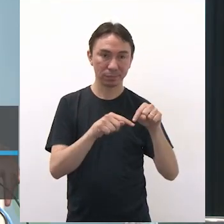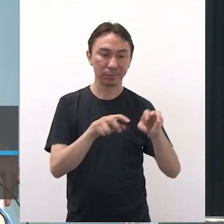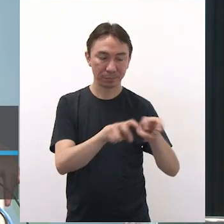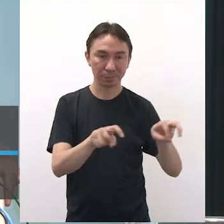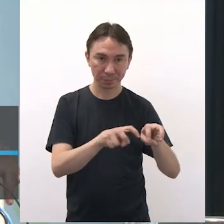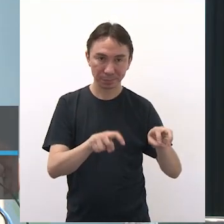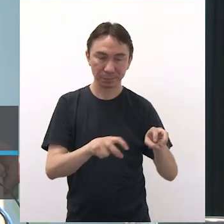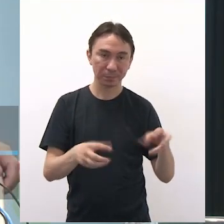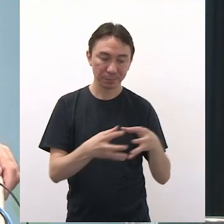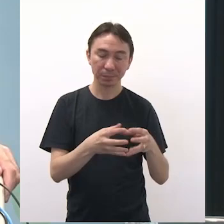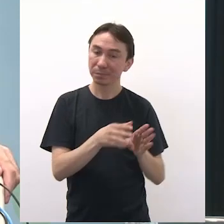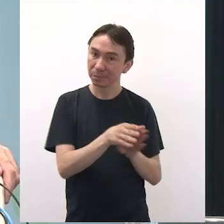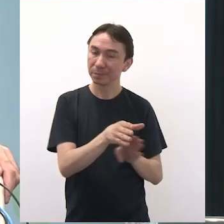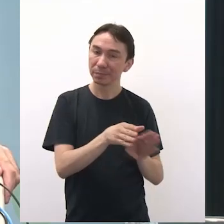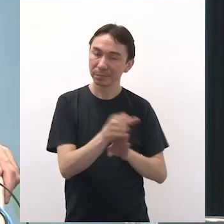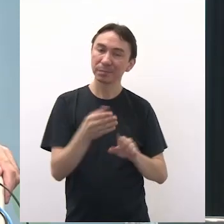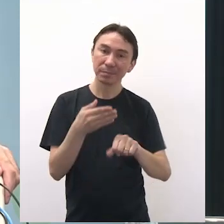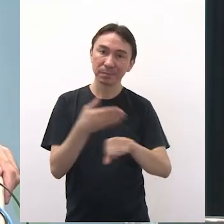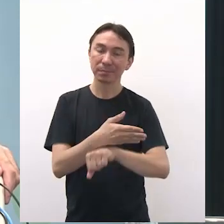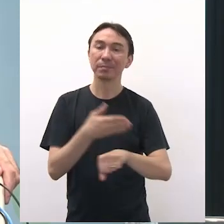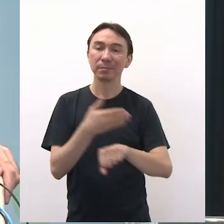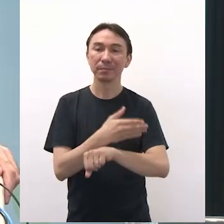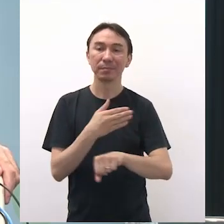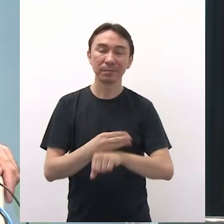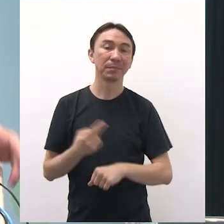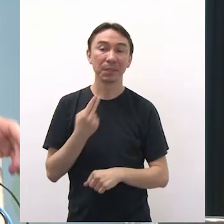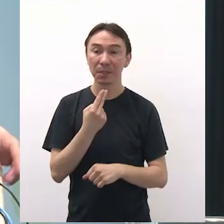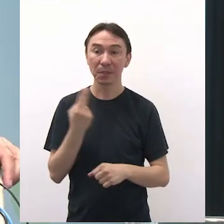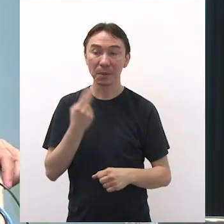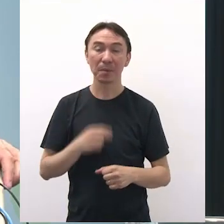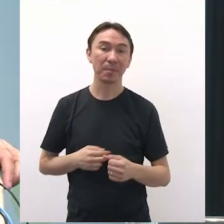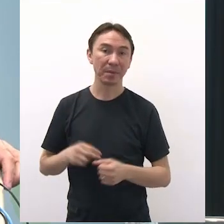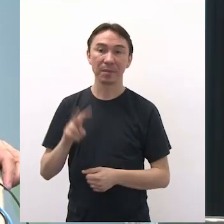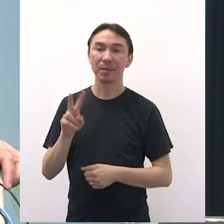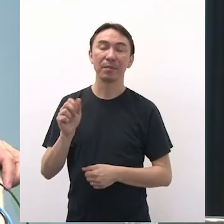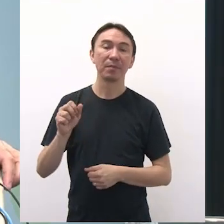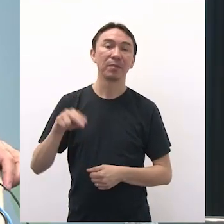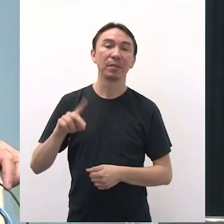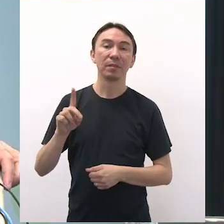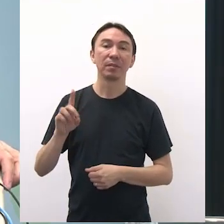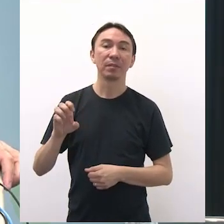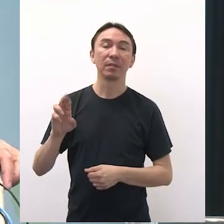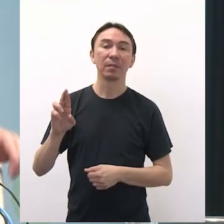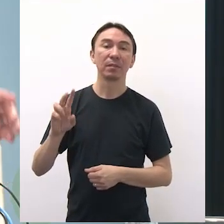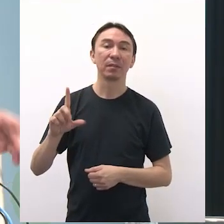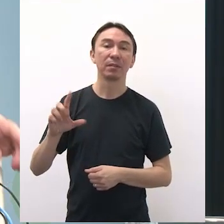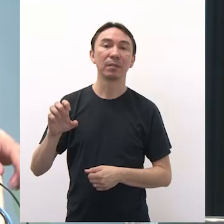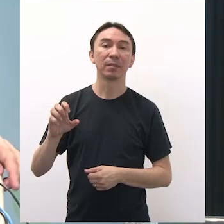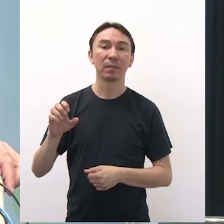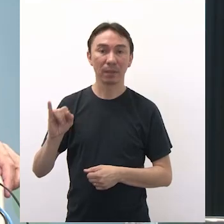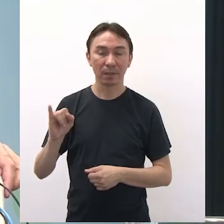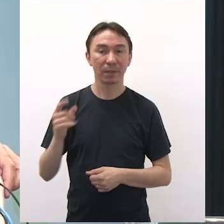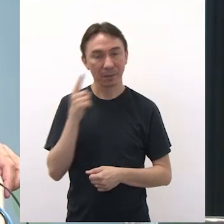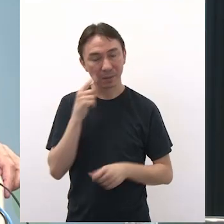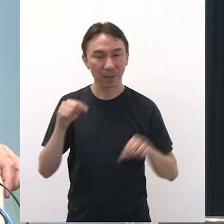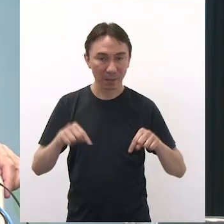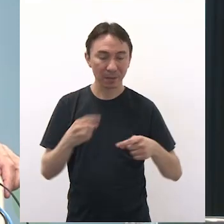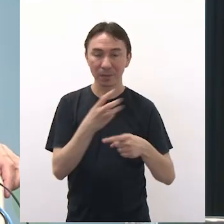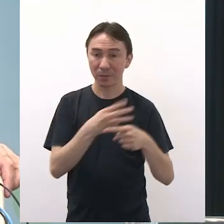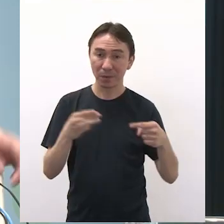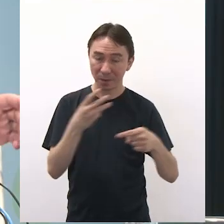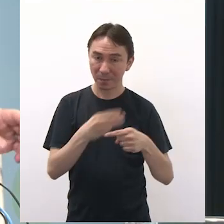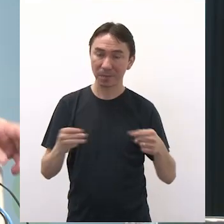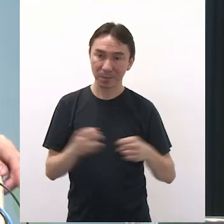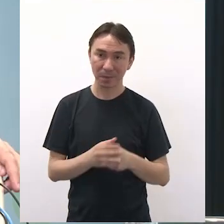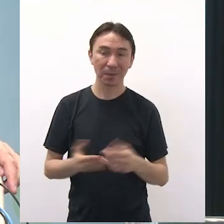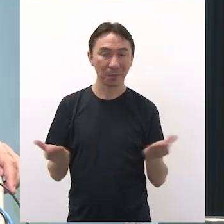Participativo. Eu sou o professor Vanderlei Sanches Oddi, sou formador da EFAP e apresentarei a pauta